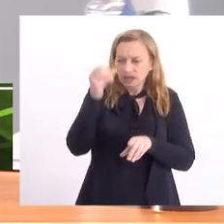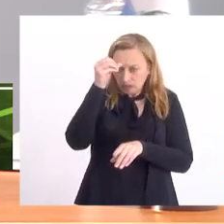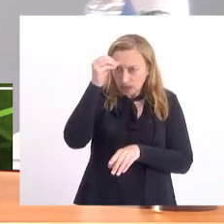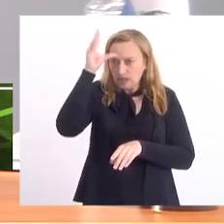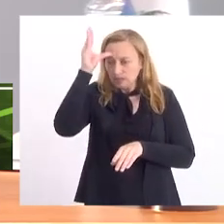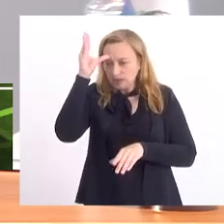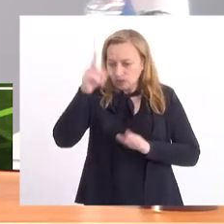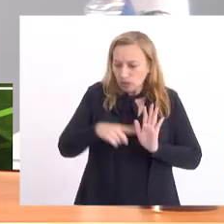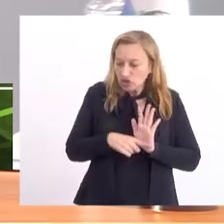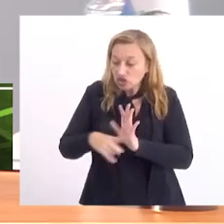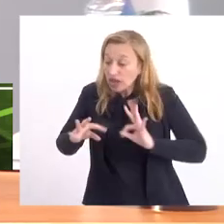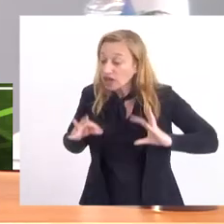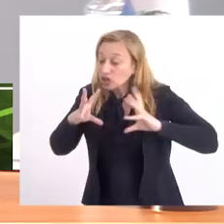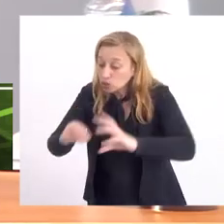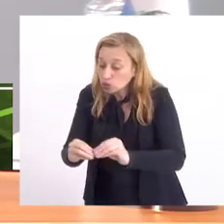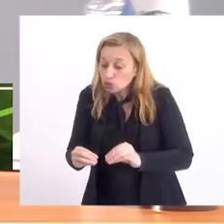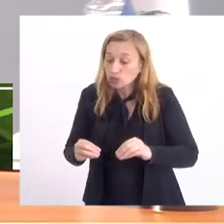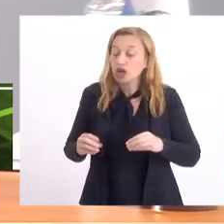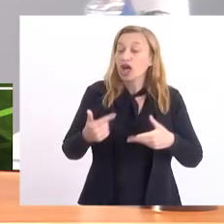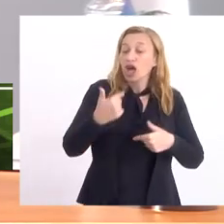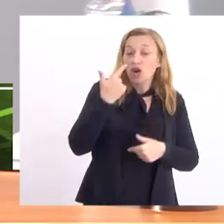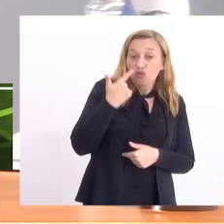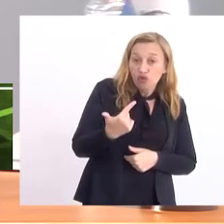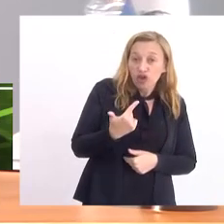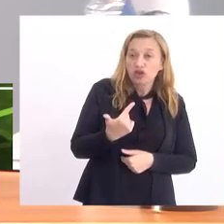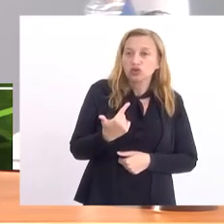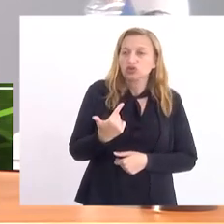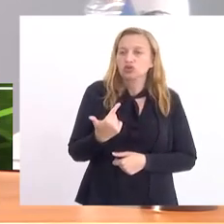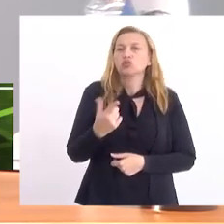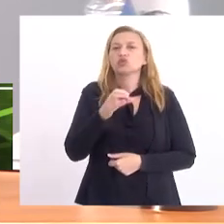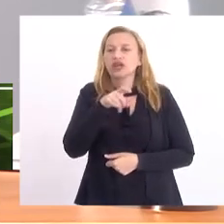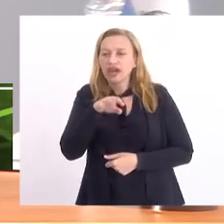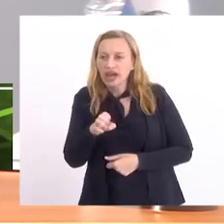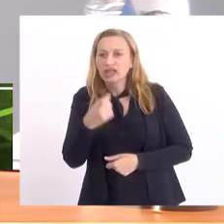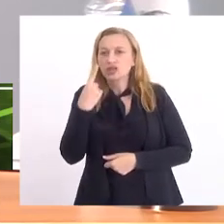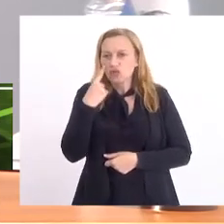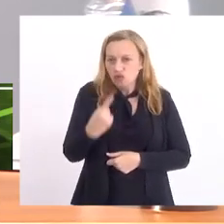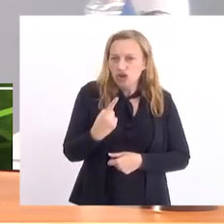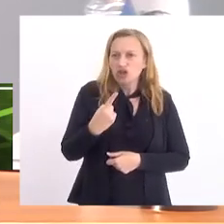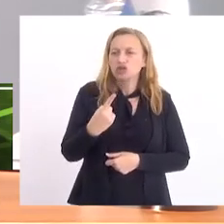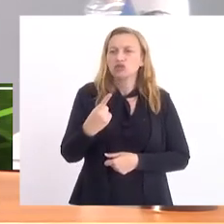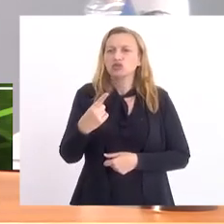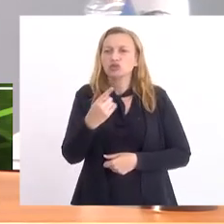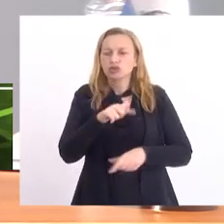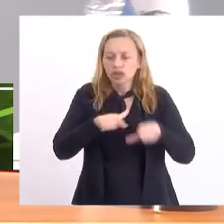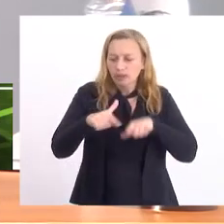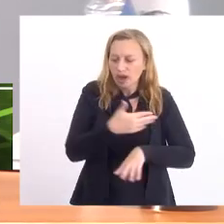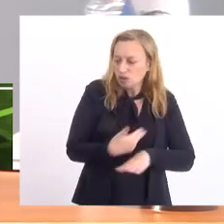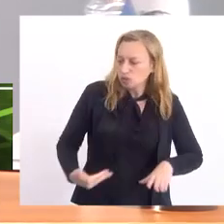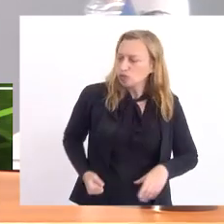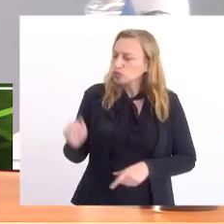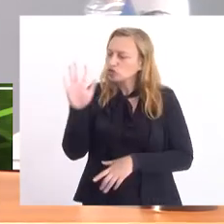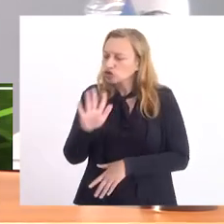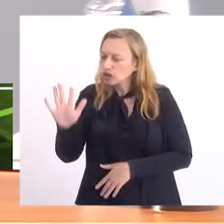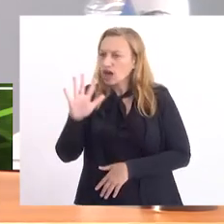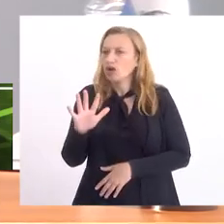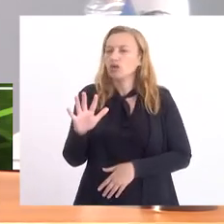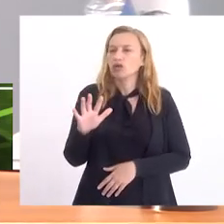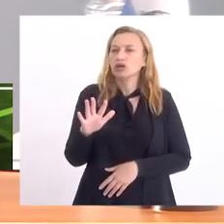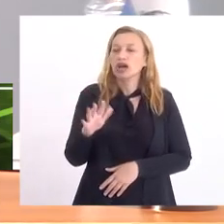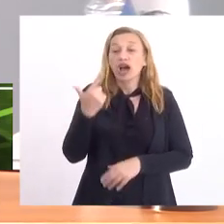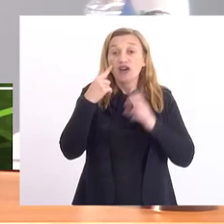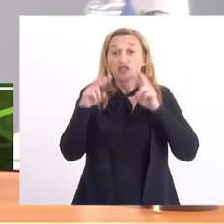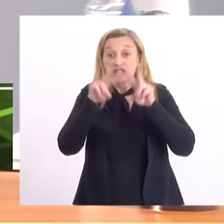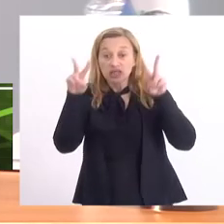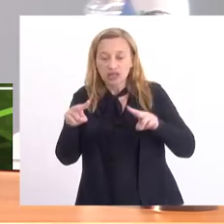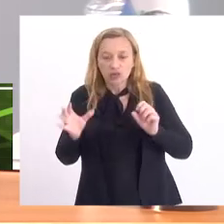sociedade. Então, eu vejo assim, o Degase, eu vejo o serviço público como um todo. A minha